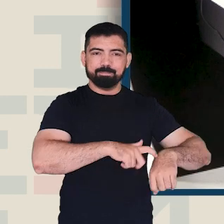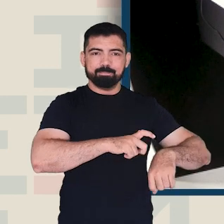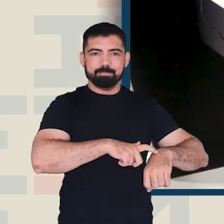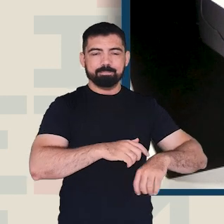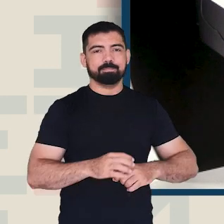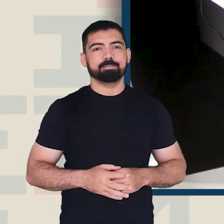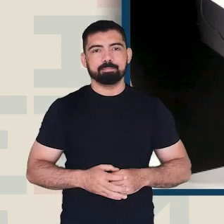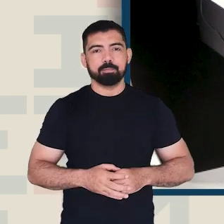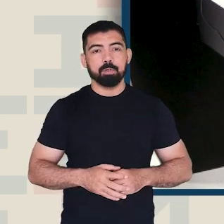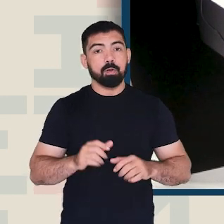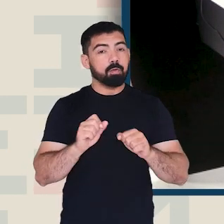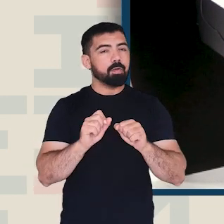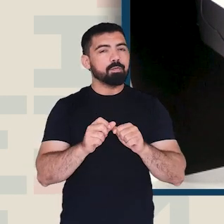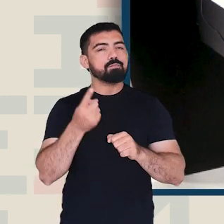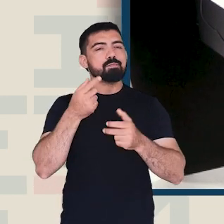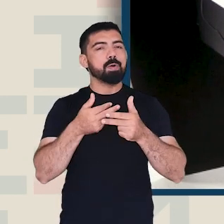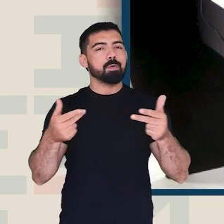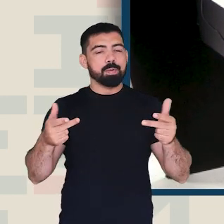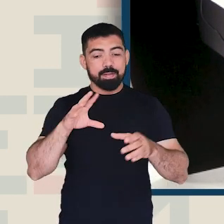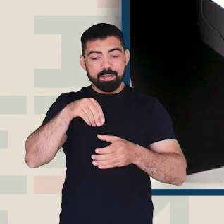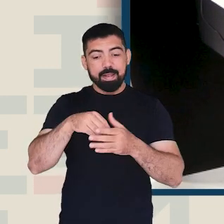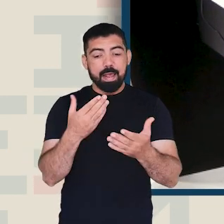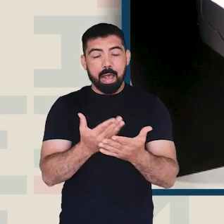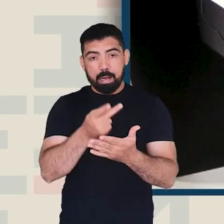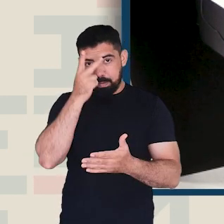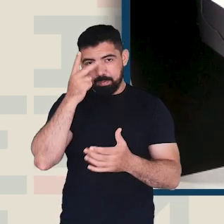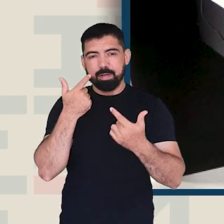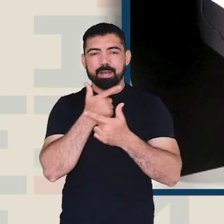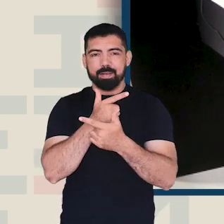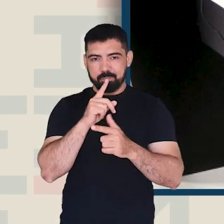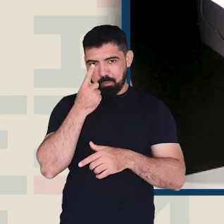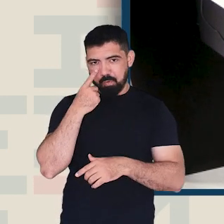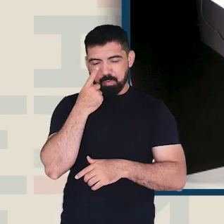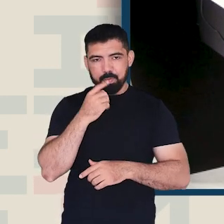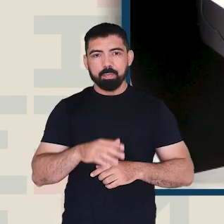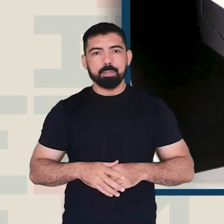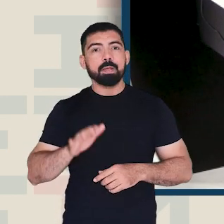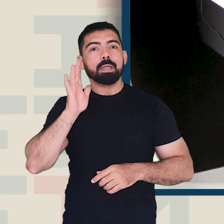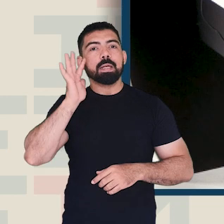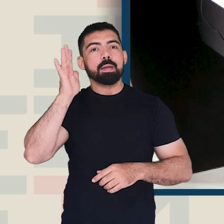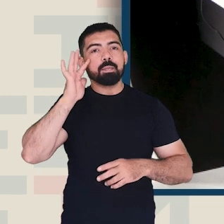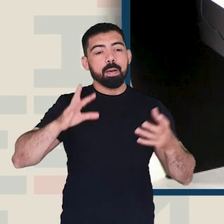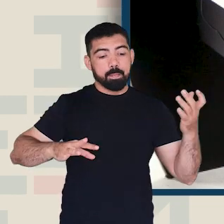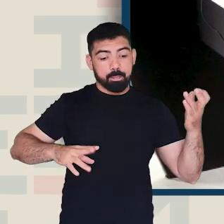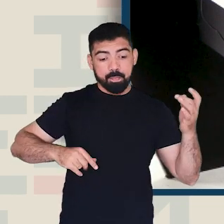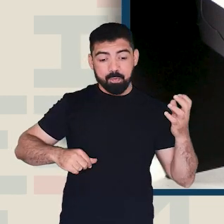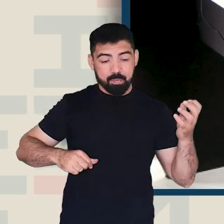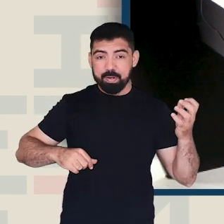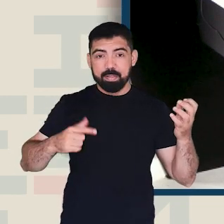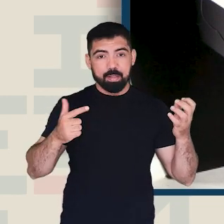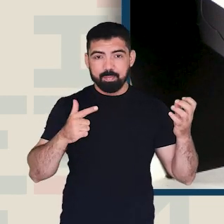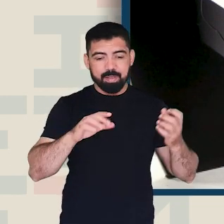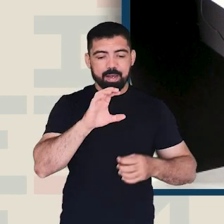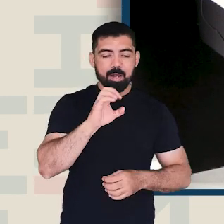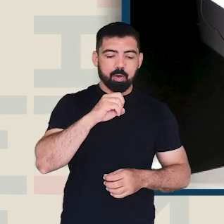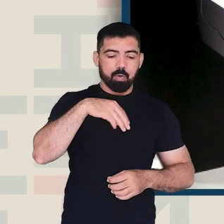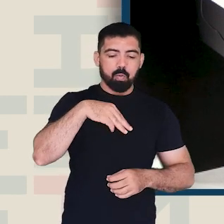Bom, eu vou fazer uma coisa que eu faço em aula que é bem ridícula. Imagine que eu vou tocar uma música e não existissem